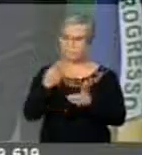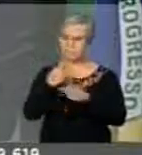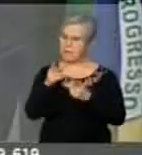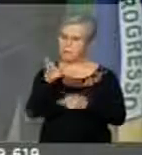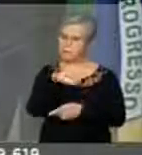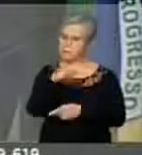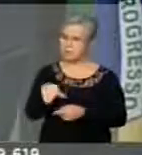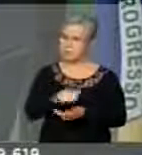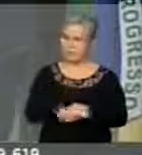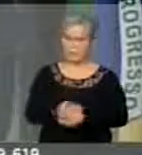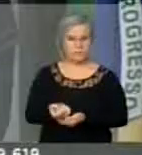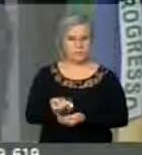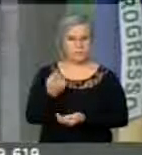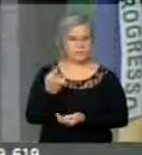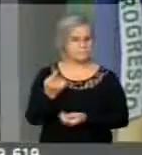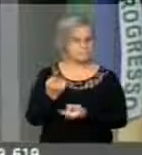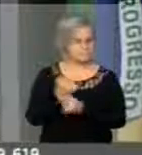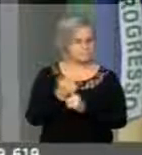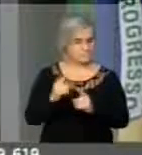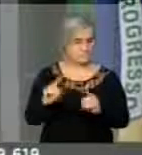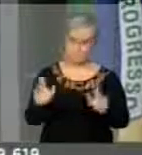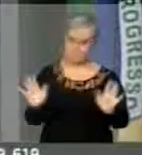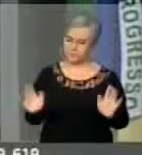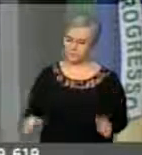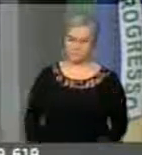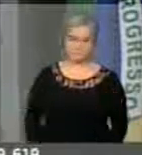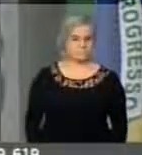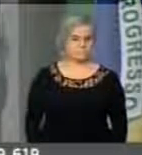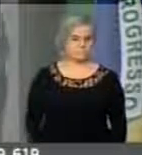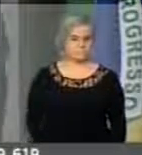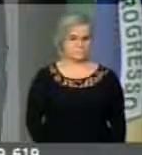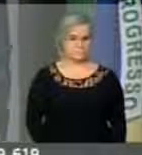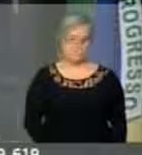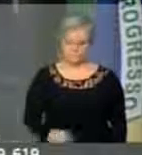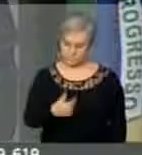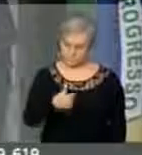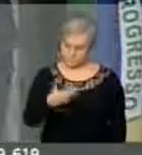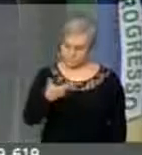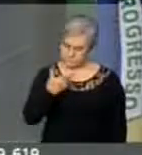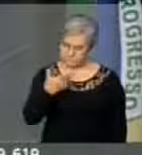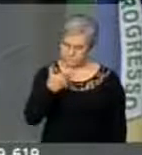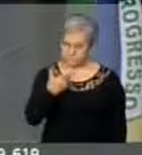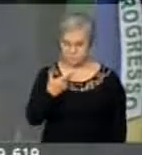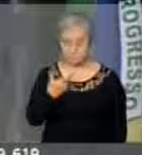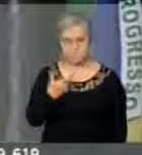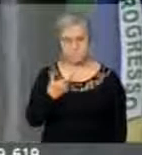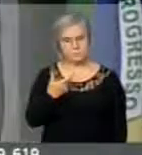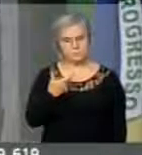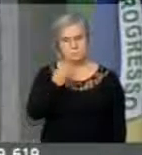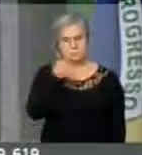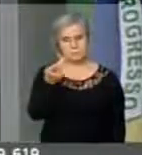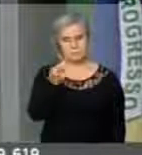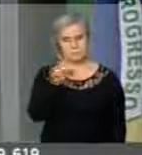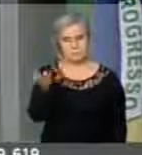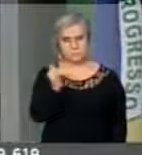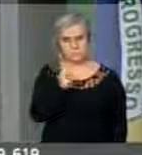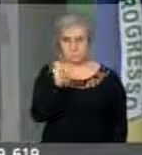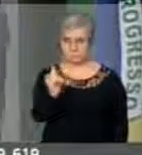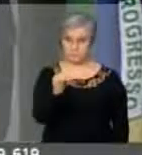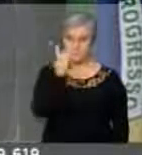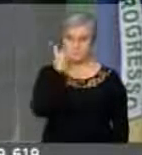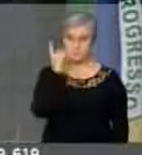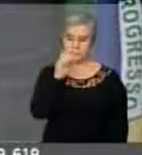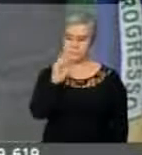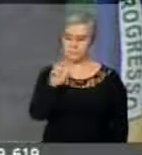nada. Realmente é uma cena patética. Eu queria, não estar aqui nesse momento, a deputada